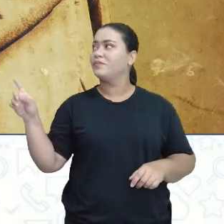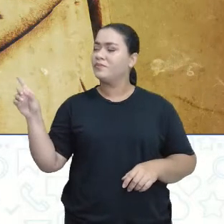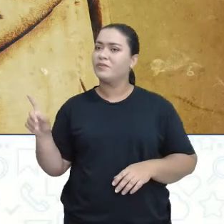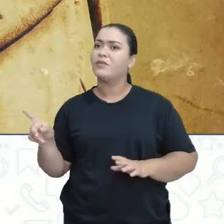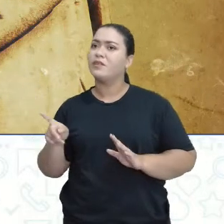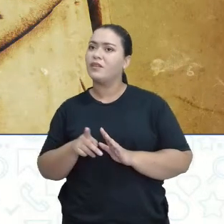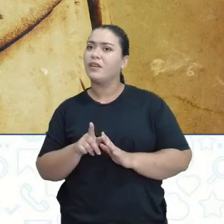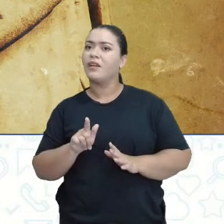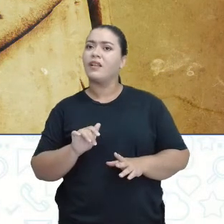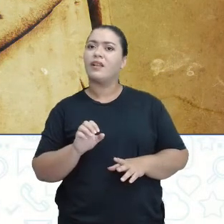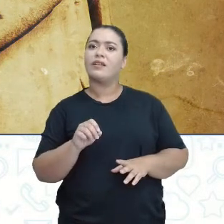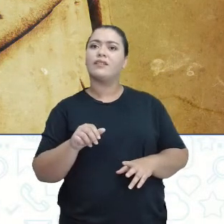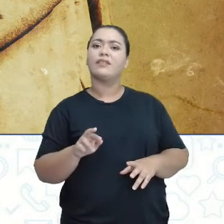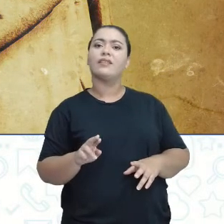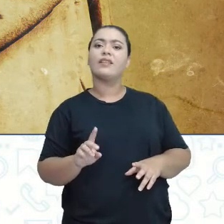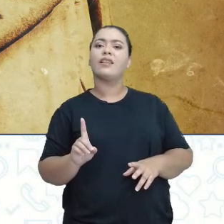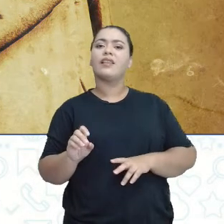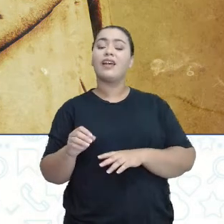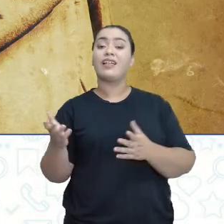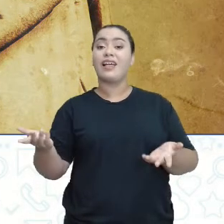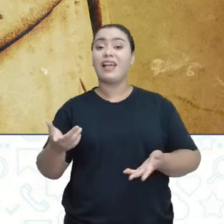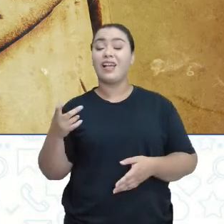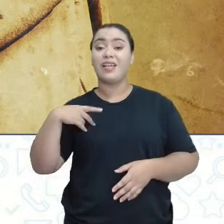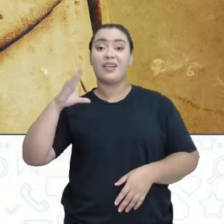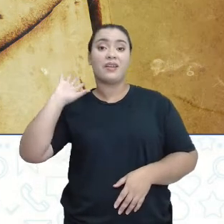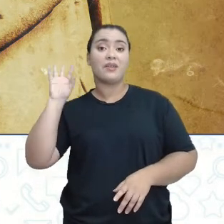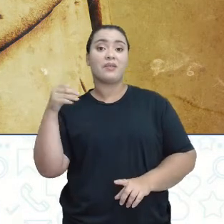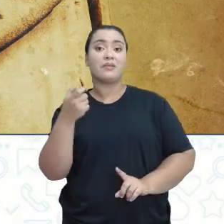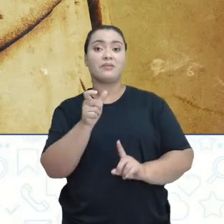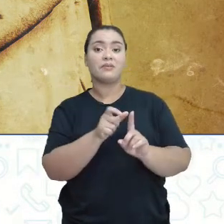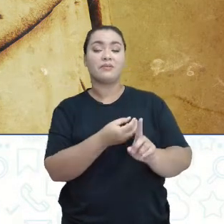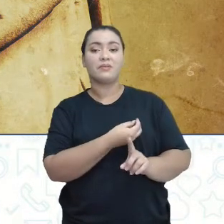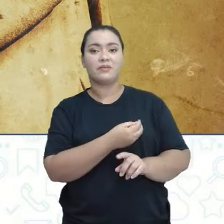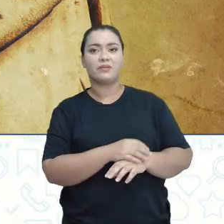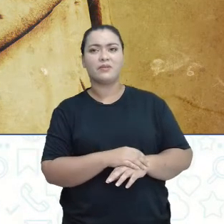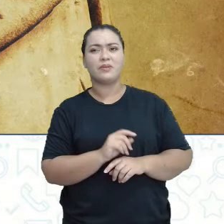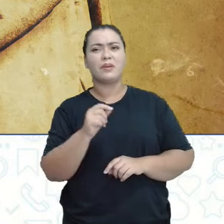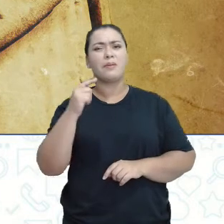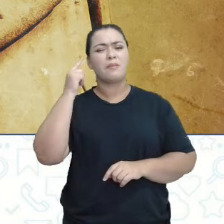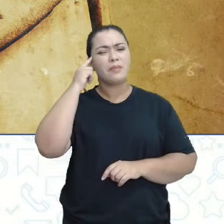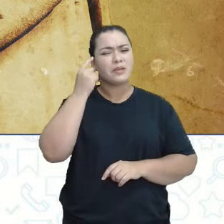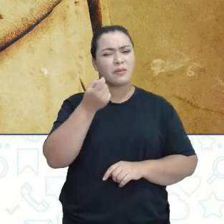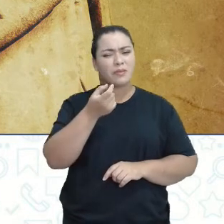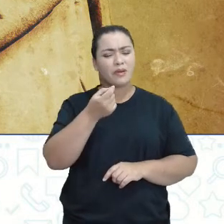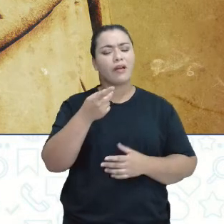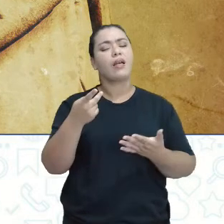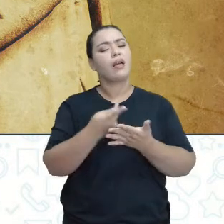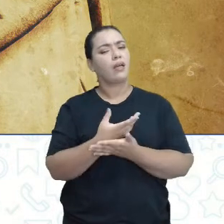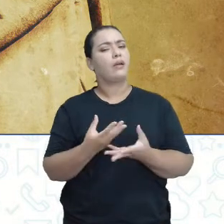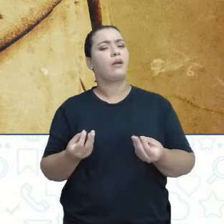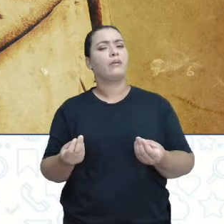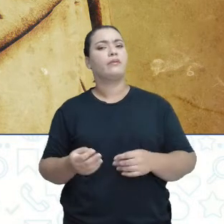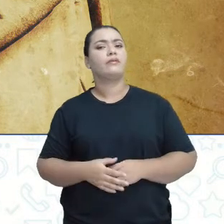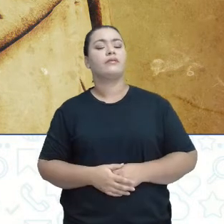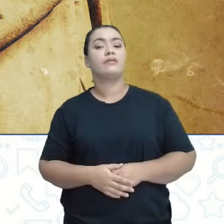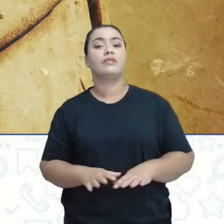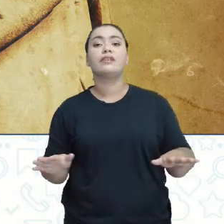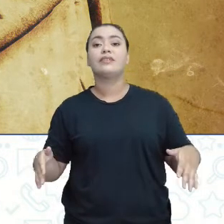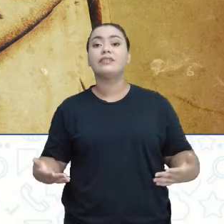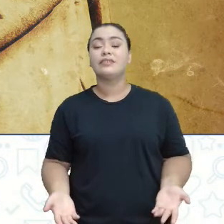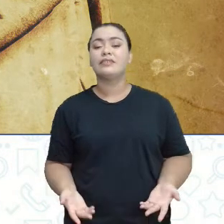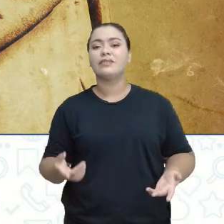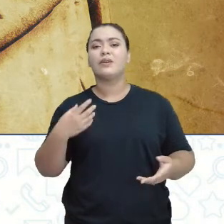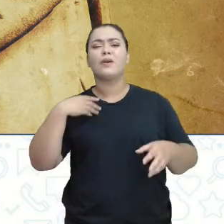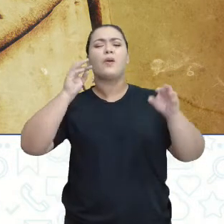Leonardo da Vinci, o artista biografado do vídeo. Quem pensa pouco, erra muito. Então, vamos pensar, né? Eu deixo aqui